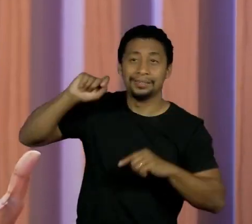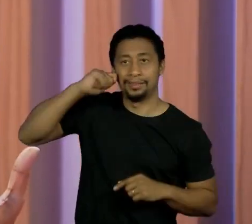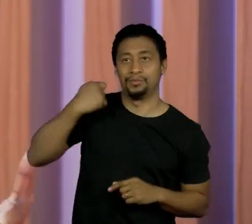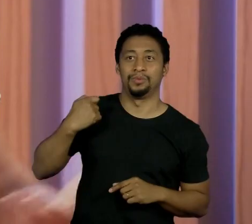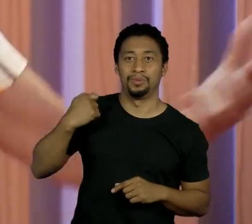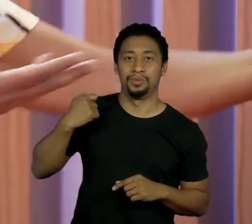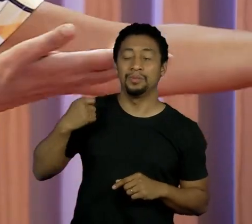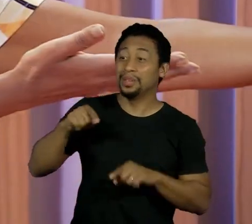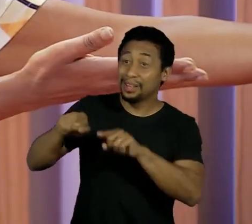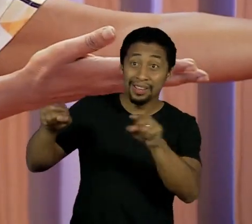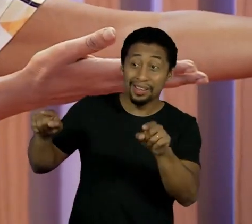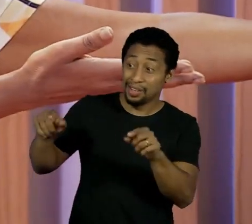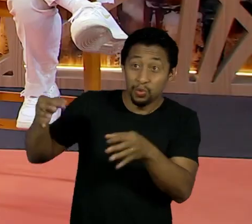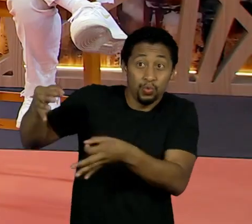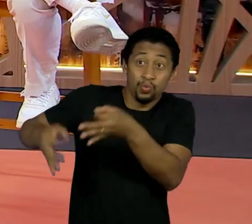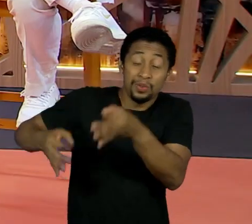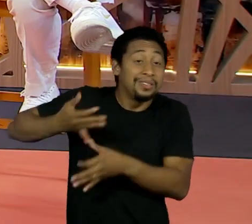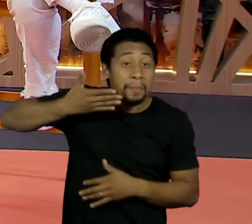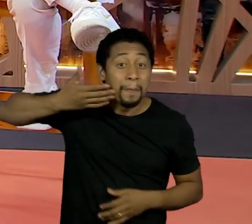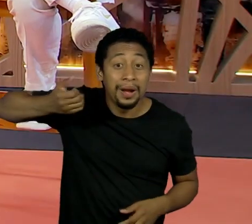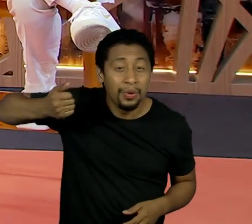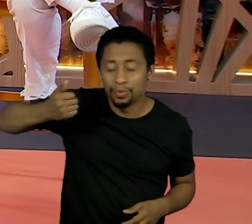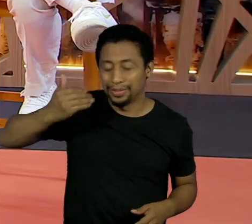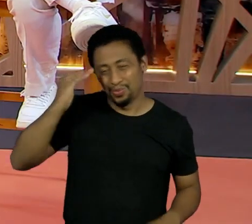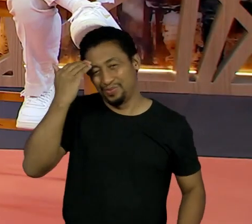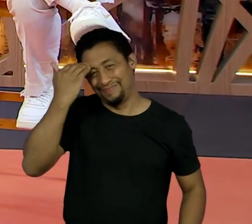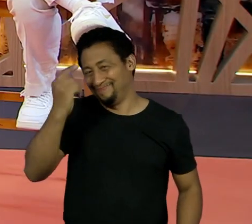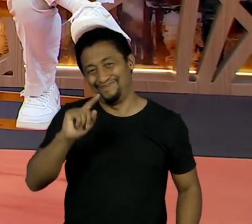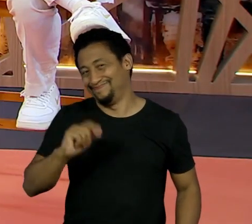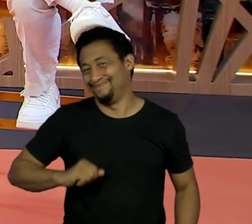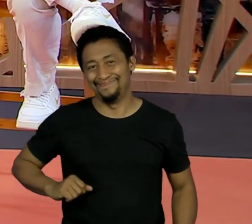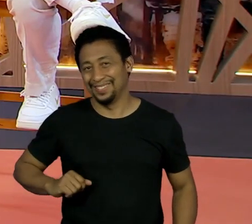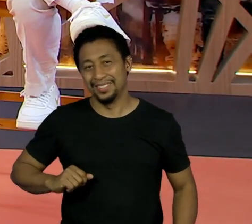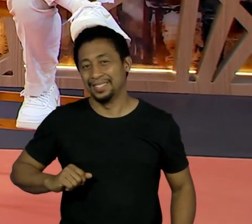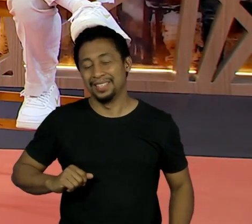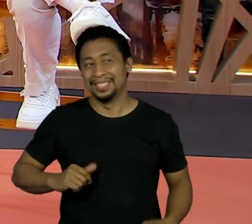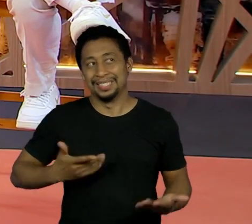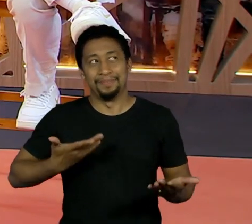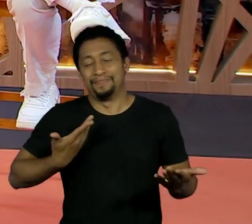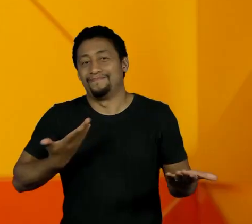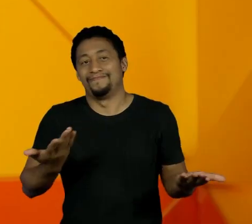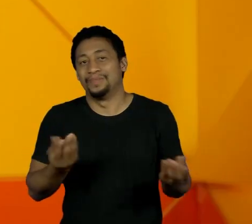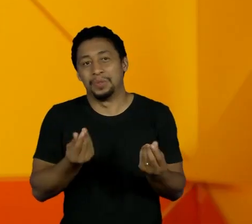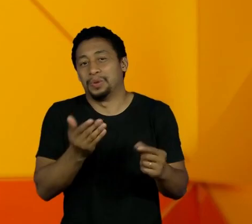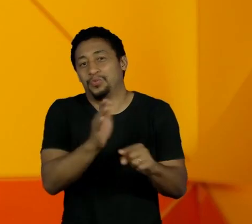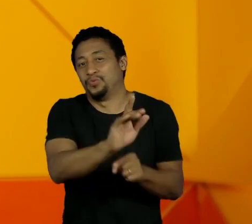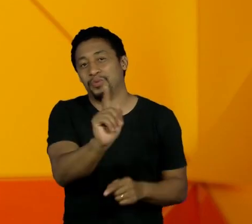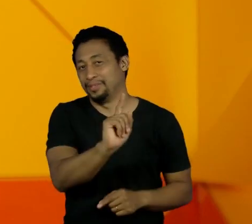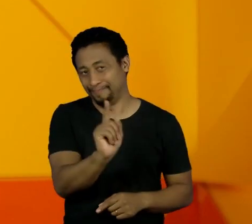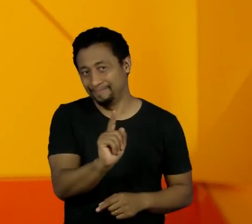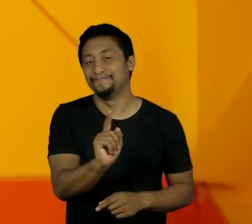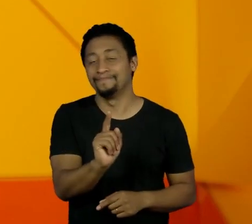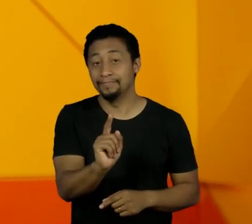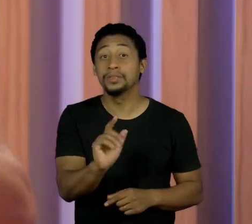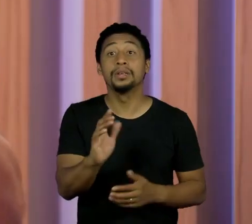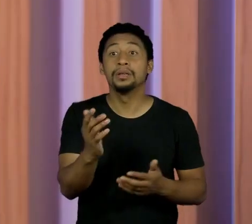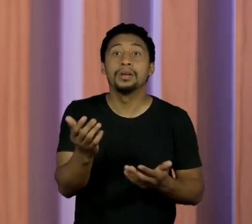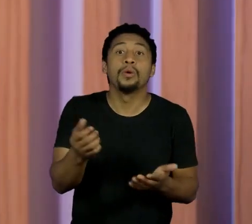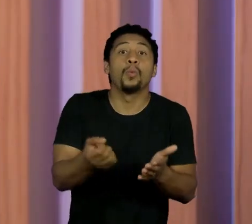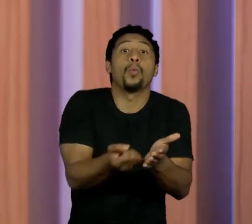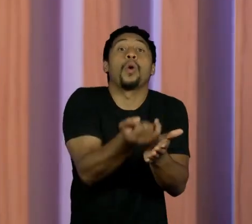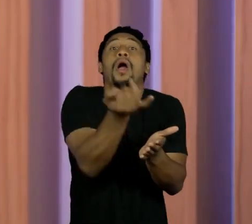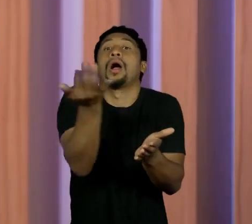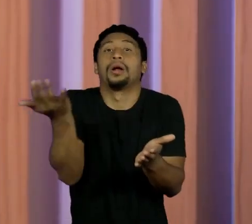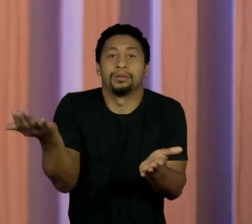entre eles, como o Everton nos falou, né? Quantos casos,